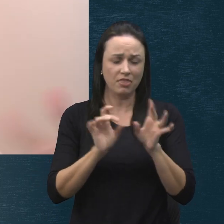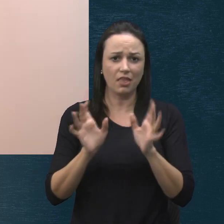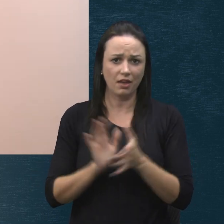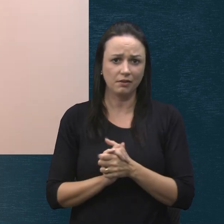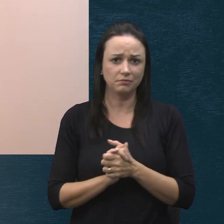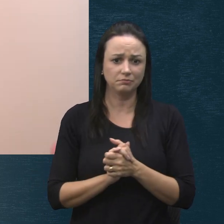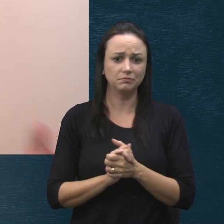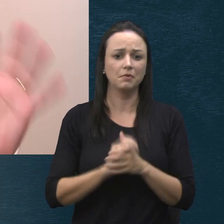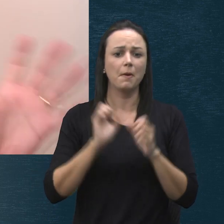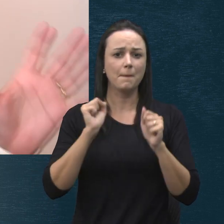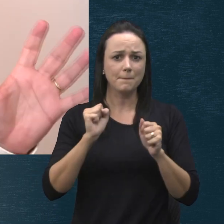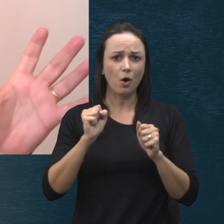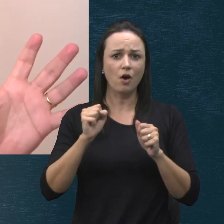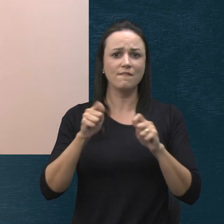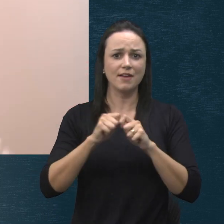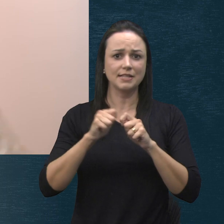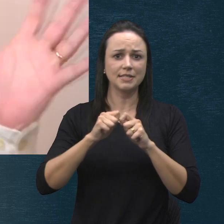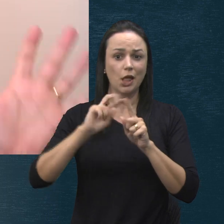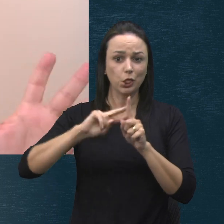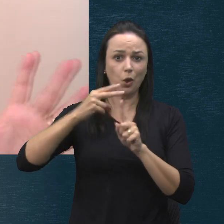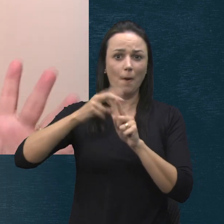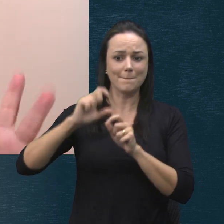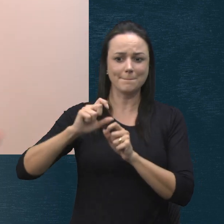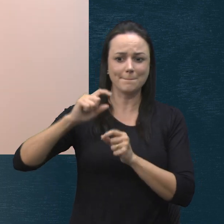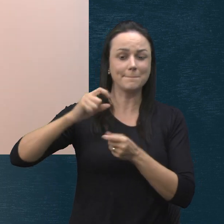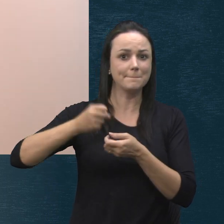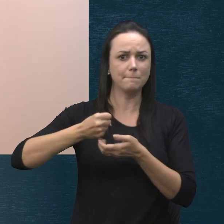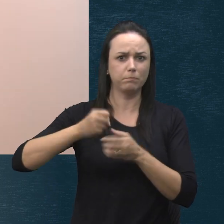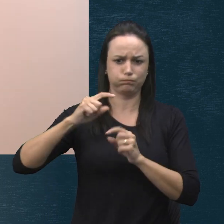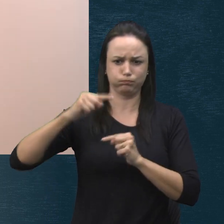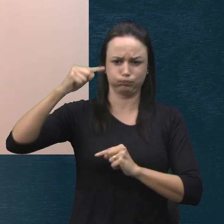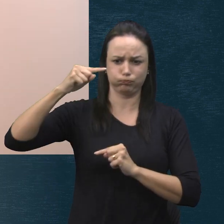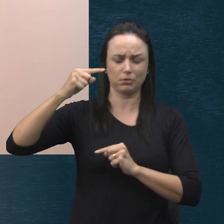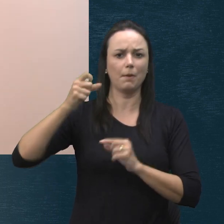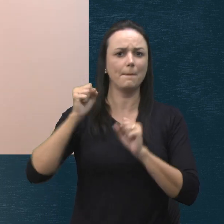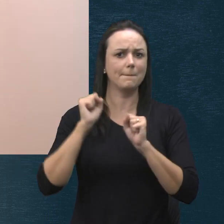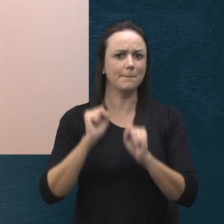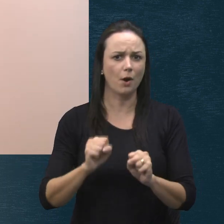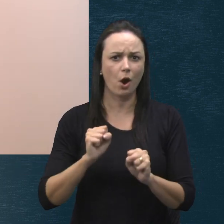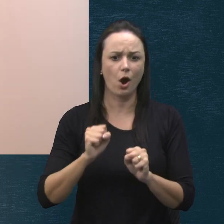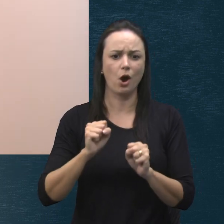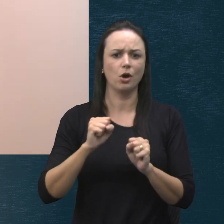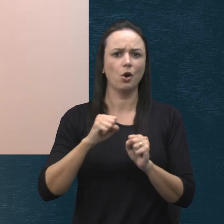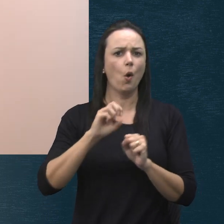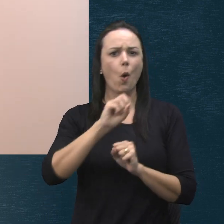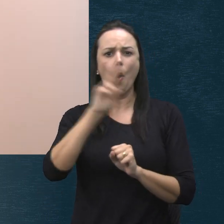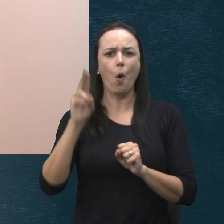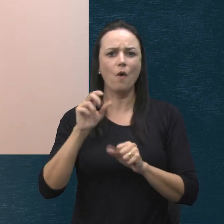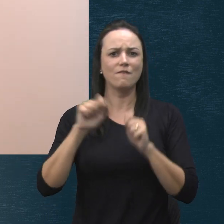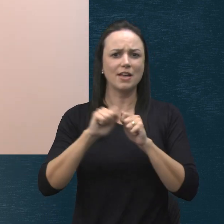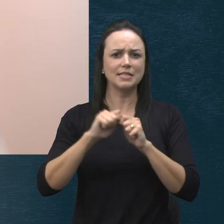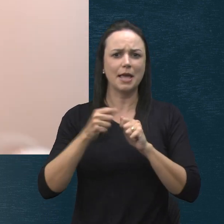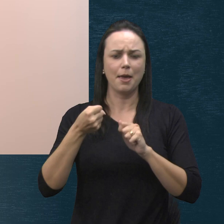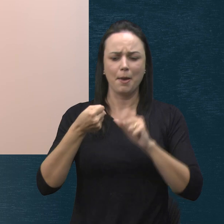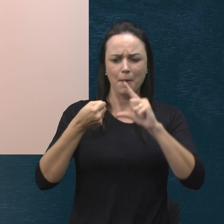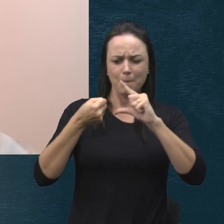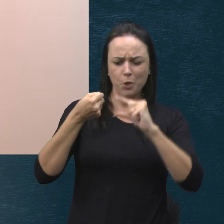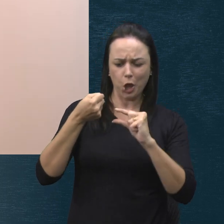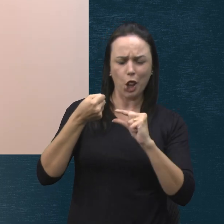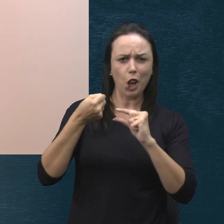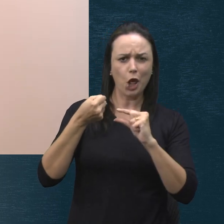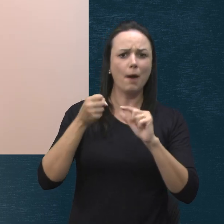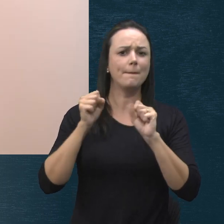uma com o dobro do tamanho, eles podem fazer. Porque não tem nenhuma lei que proíba. Se quiser fazer uma, gente, tão pequena que não cabe nada de café, pode